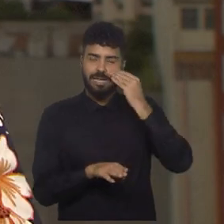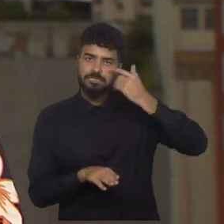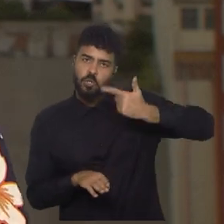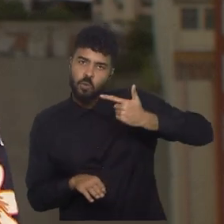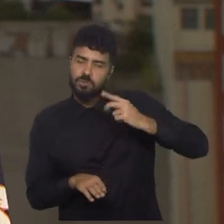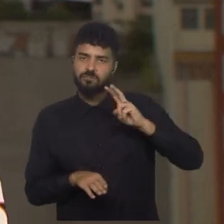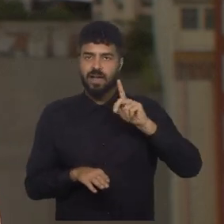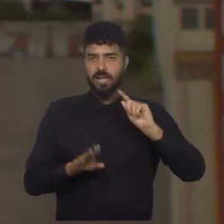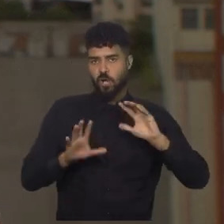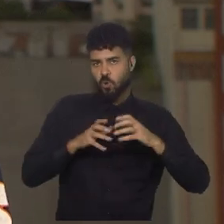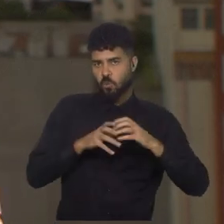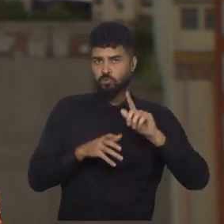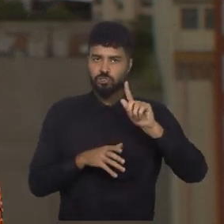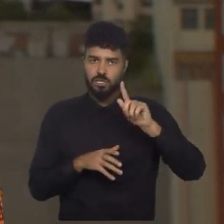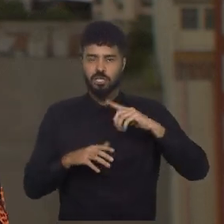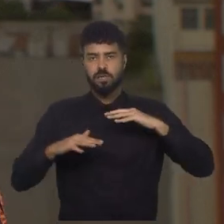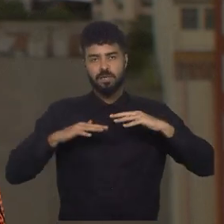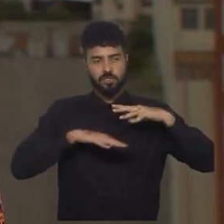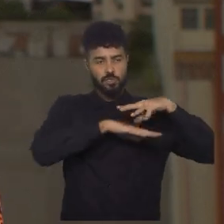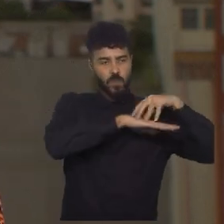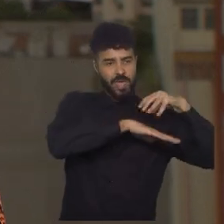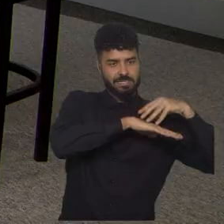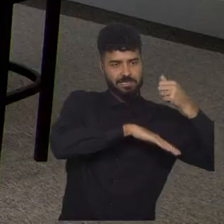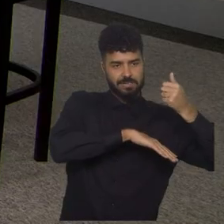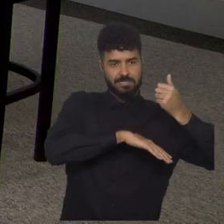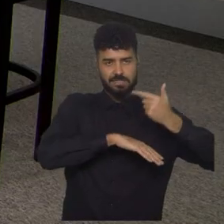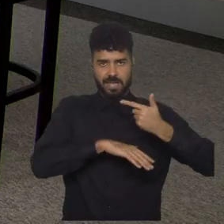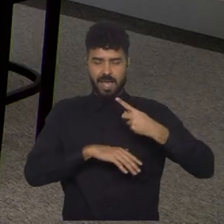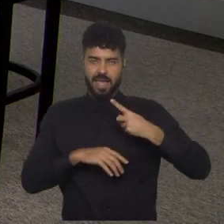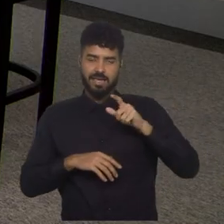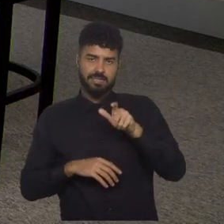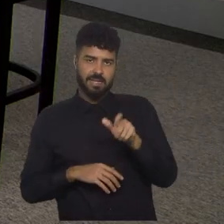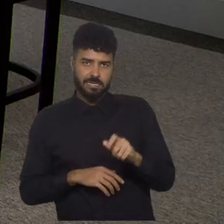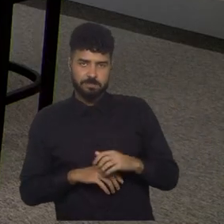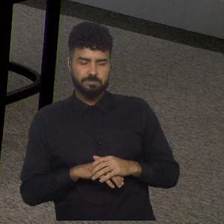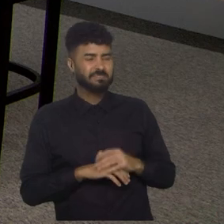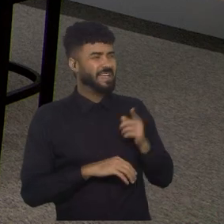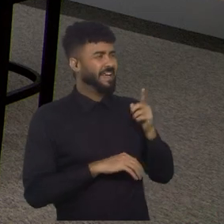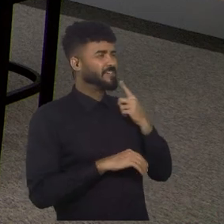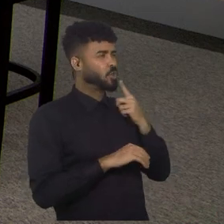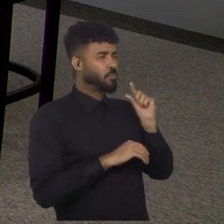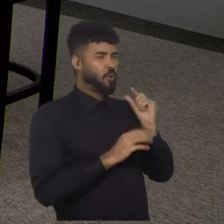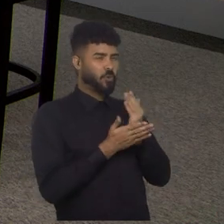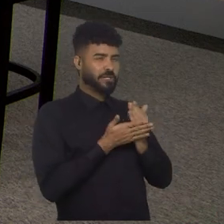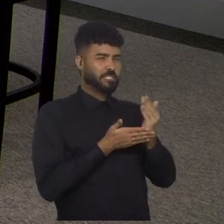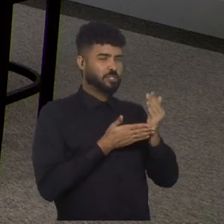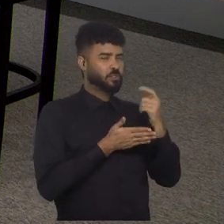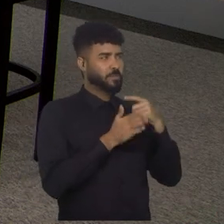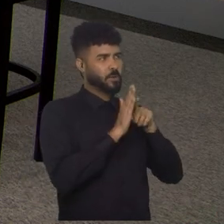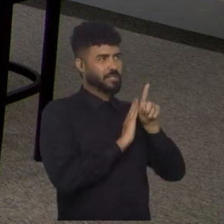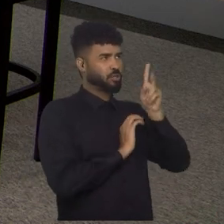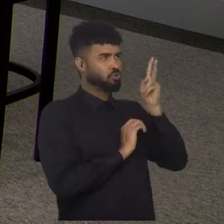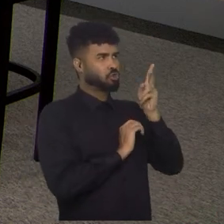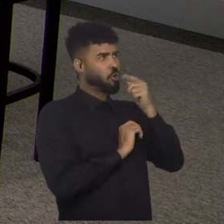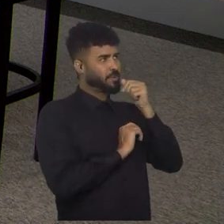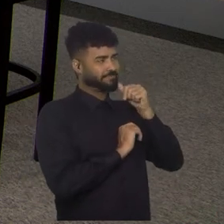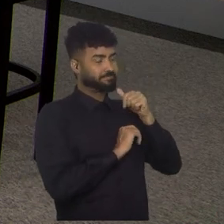vaga competindo com a Suécia, né? Esse ponto que eu queria tocar, a gente tocou mais ou menos no início, Rafa e Belly